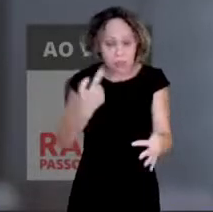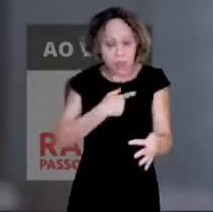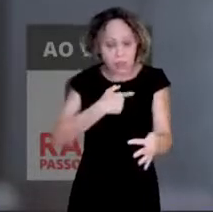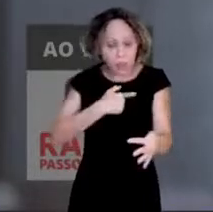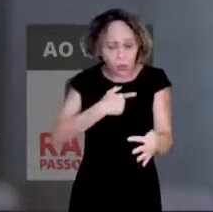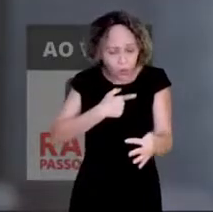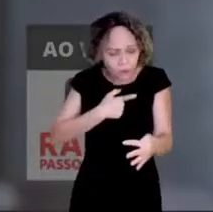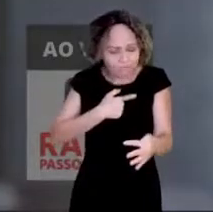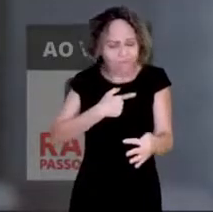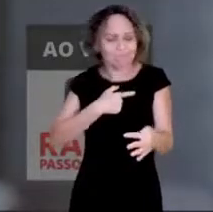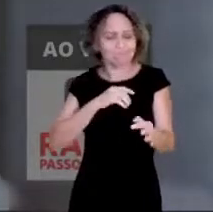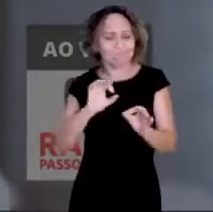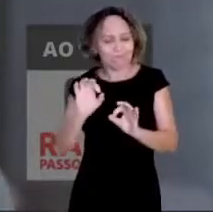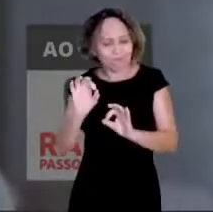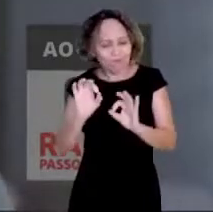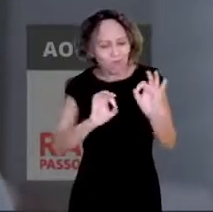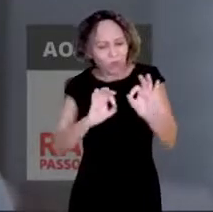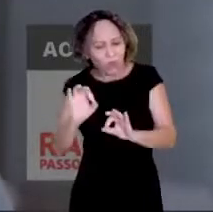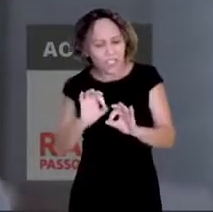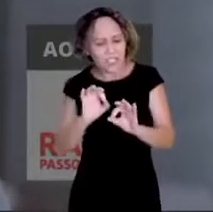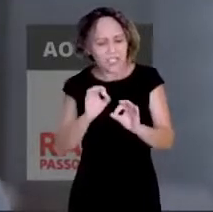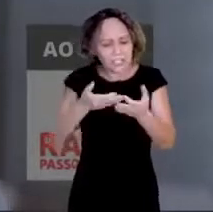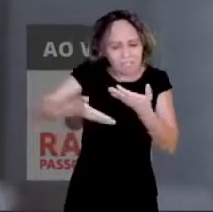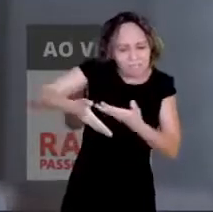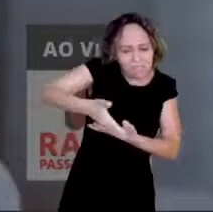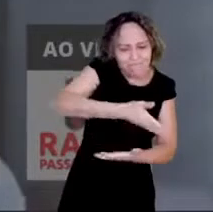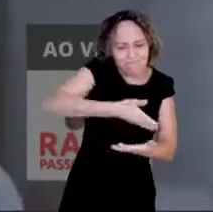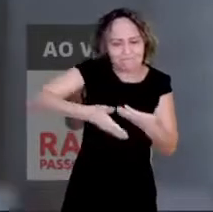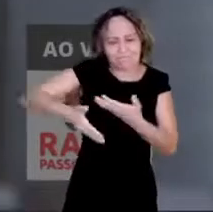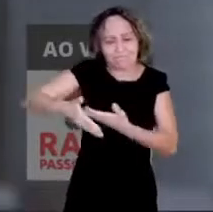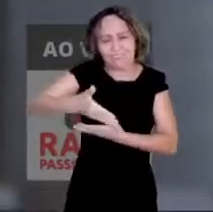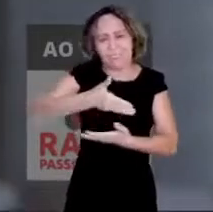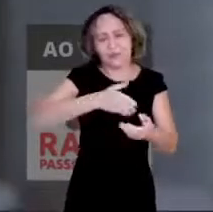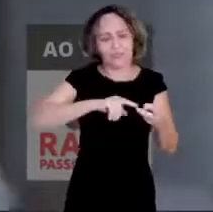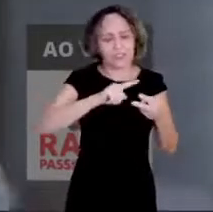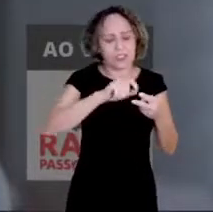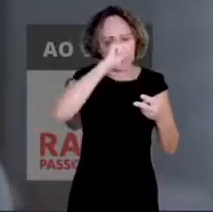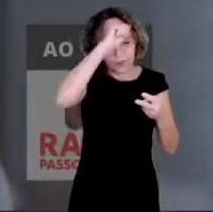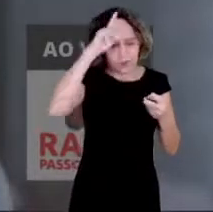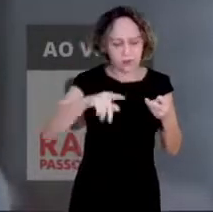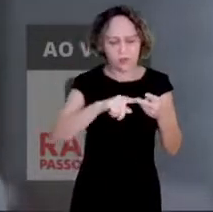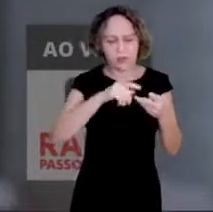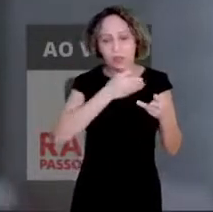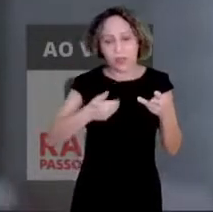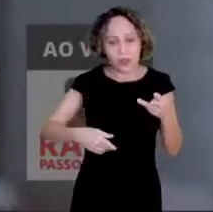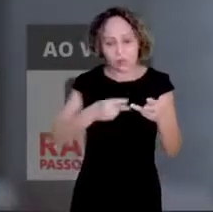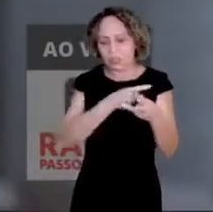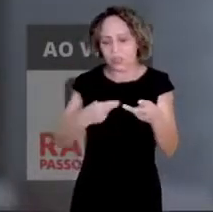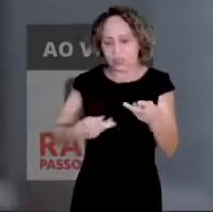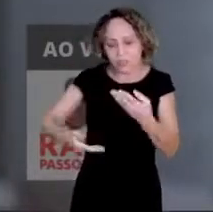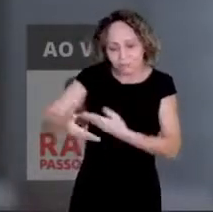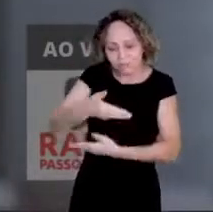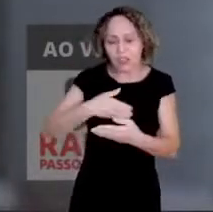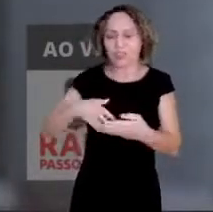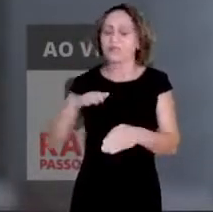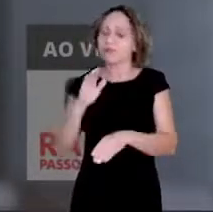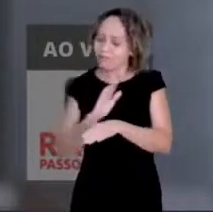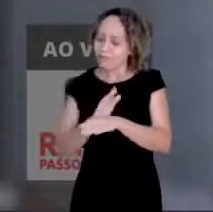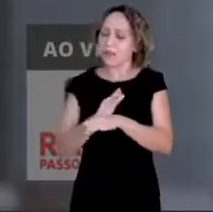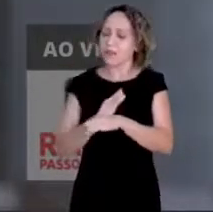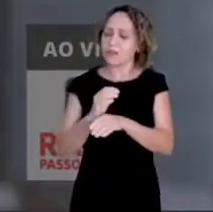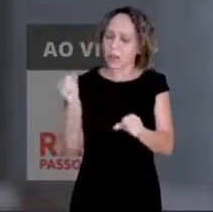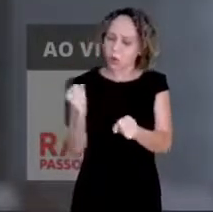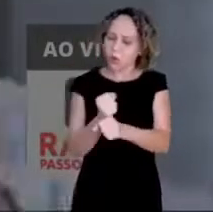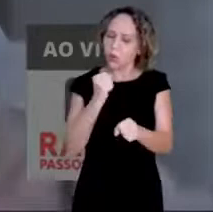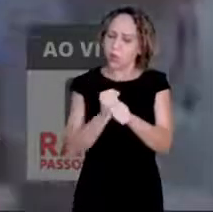Eu falei, me arruma o prédio que eu dou. Sabe o que, que ele fez? Ele saiu da prefeitura, ele saiu do prédio que estava a